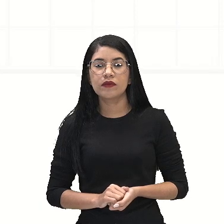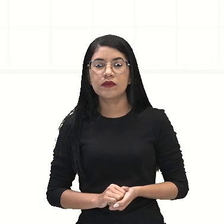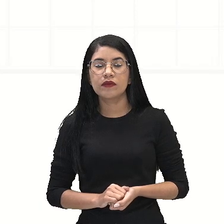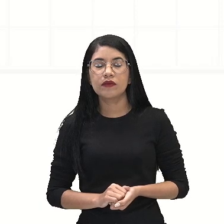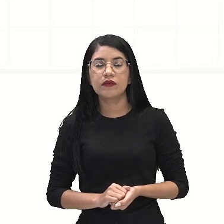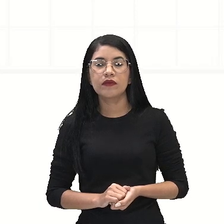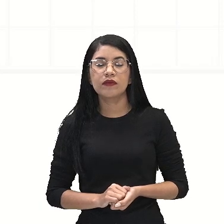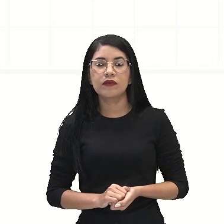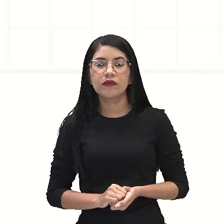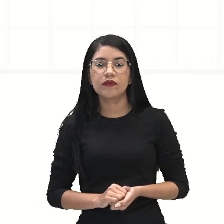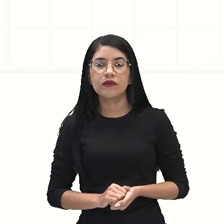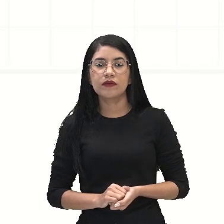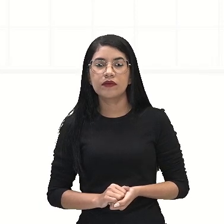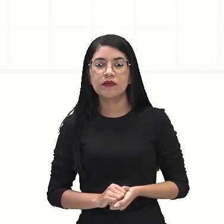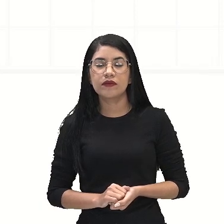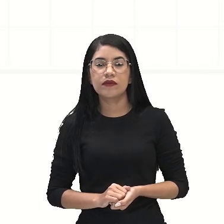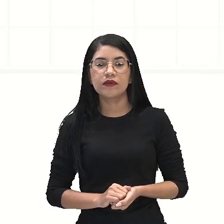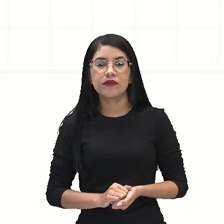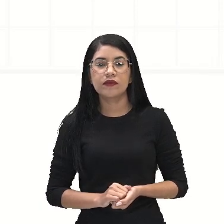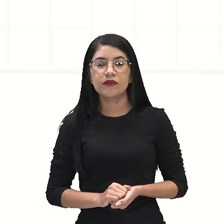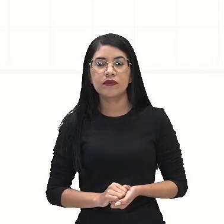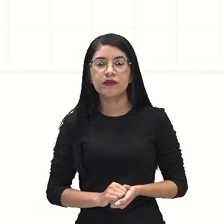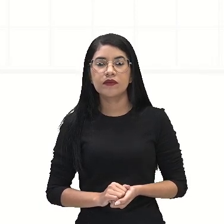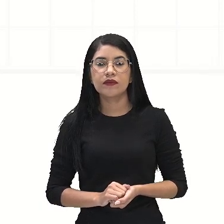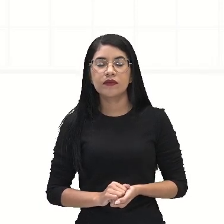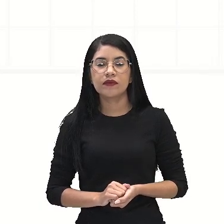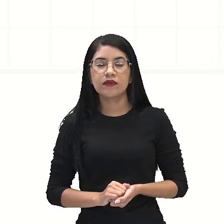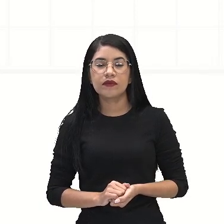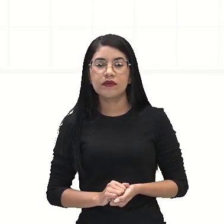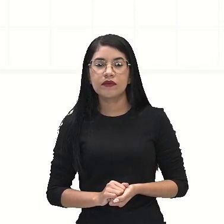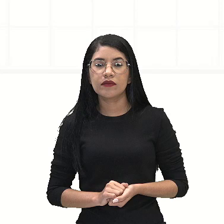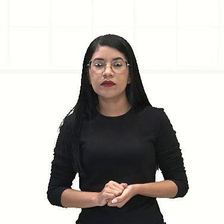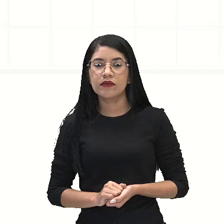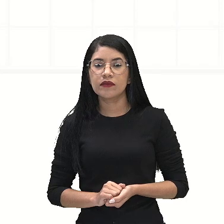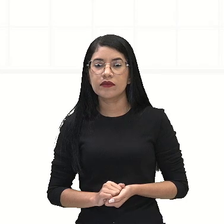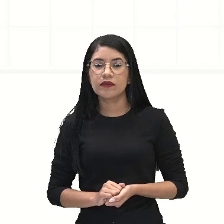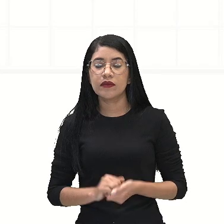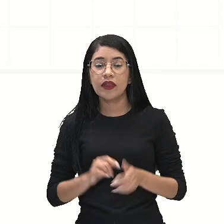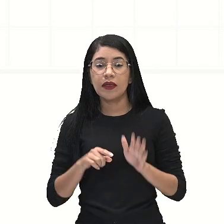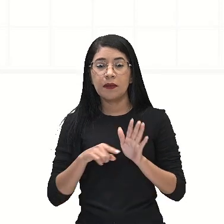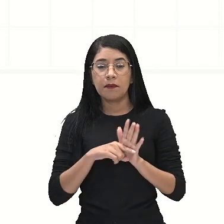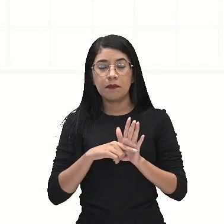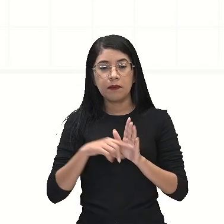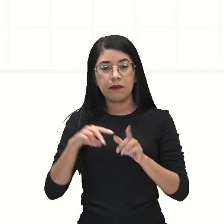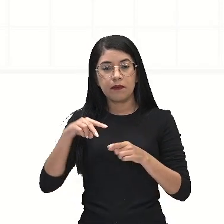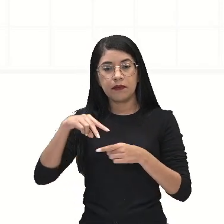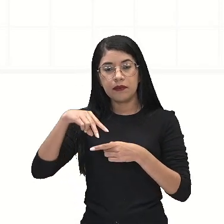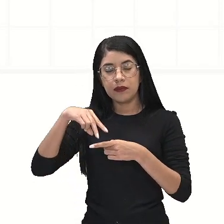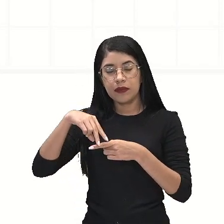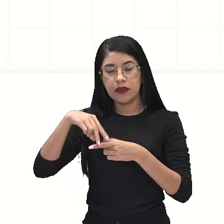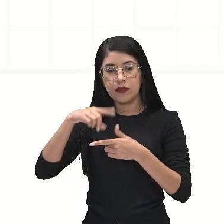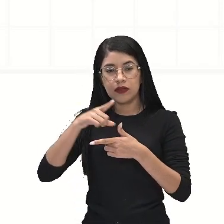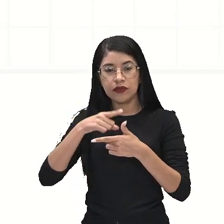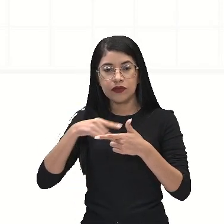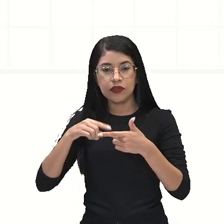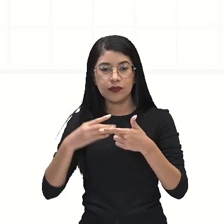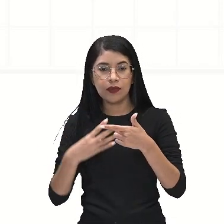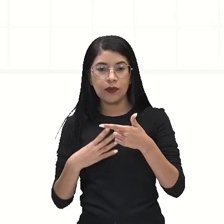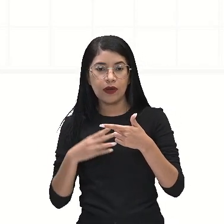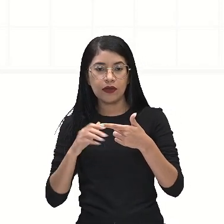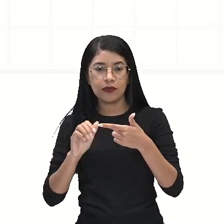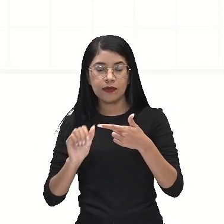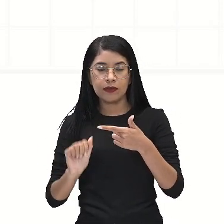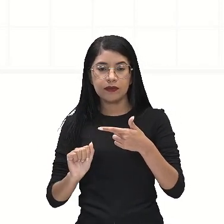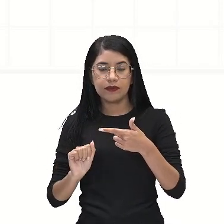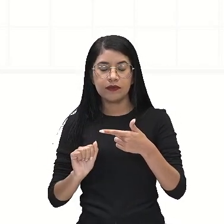do vértice, né? Vai ser igual a quem? Menos delta dividido por 4 vezes o valor